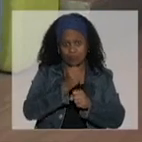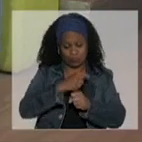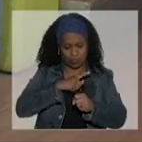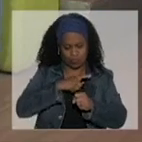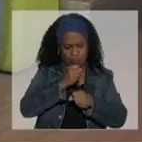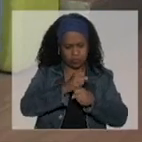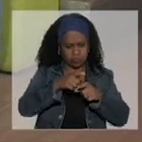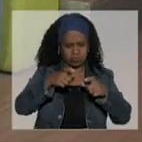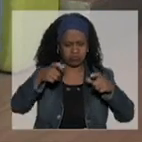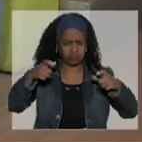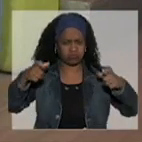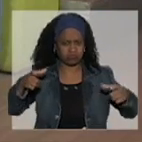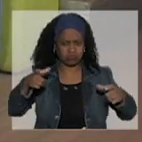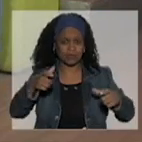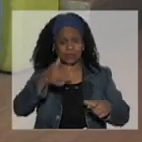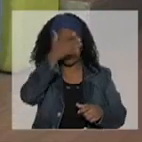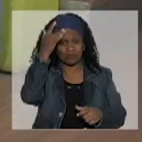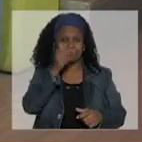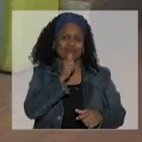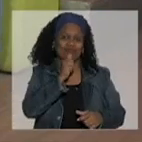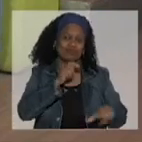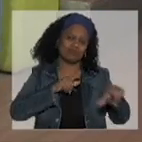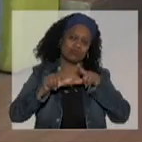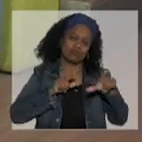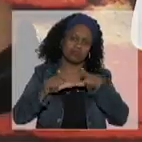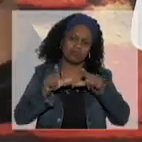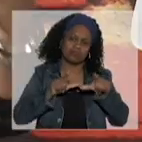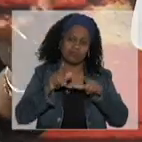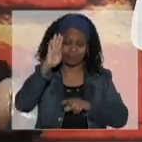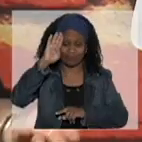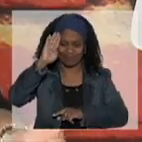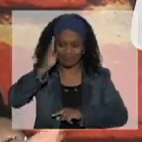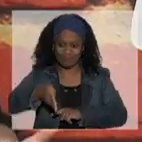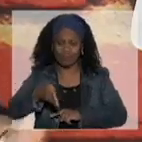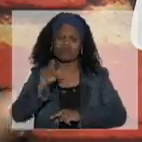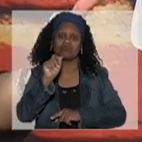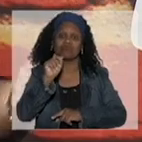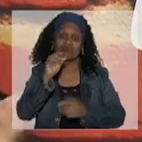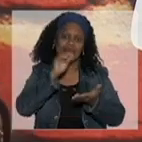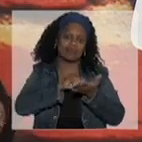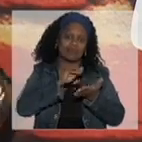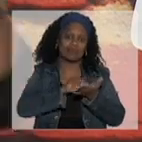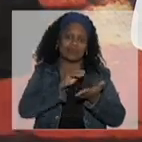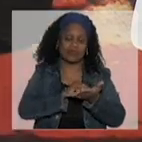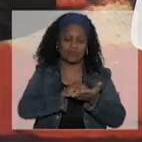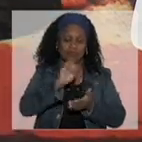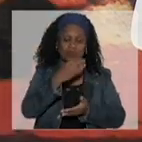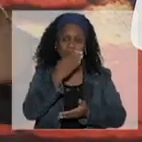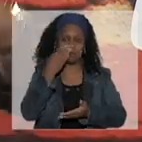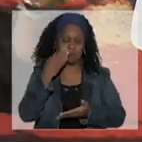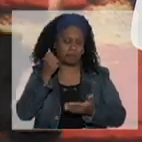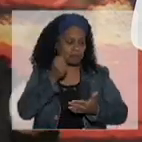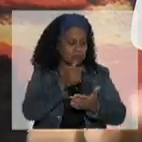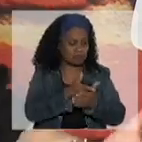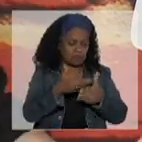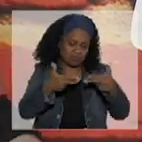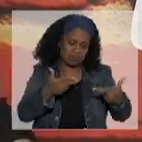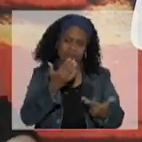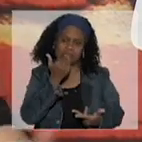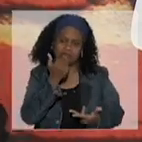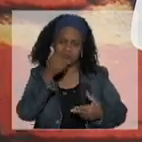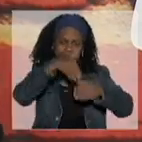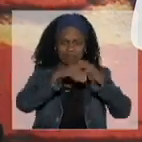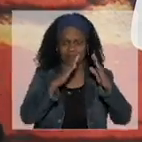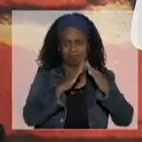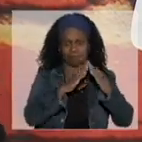um aumento do número de desempregados no brasil que afeta diretamente a falta de oportunidade para comprar um alimento para